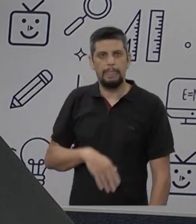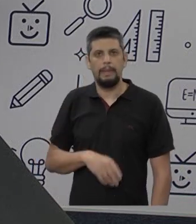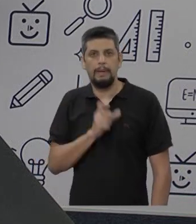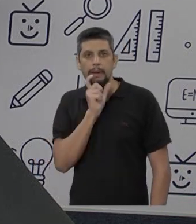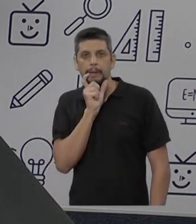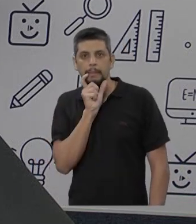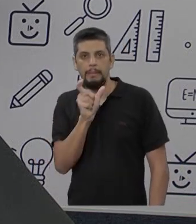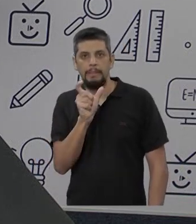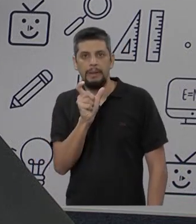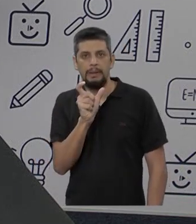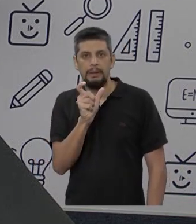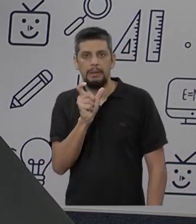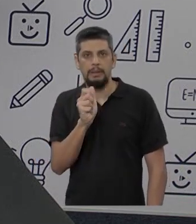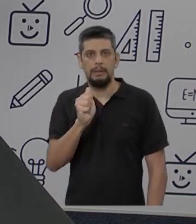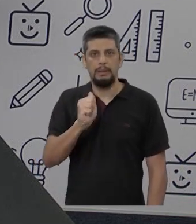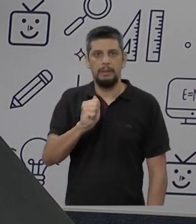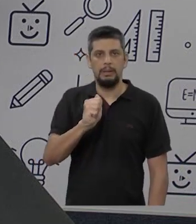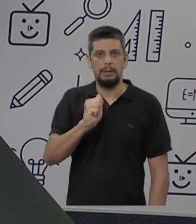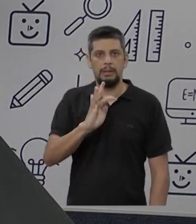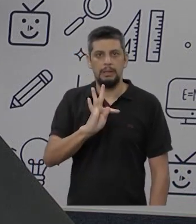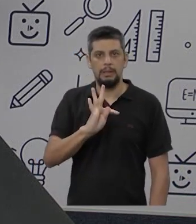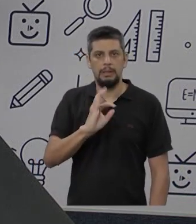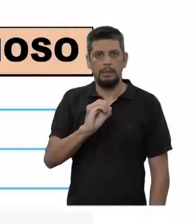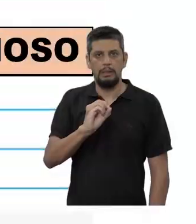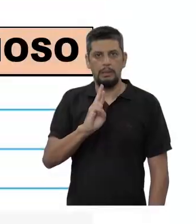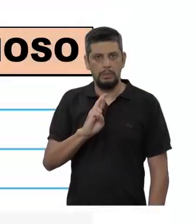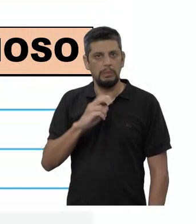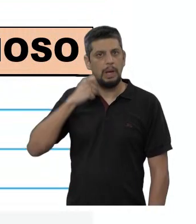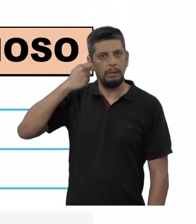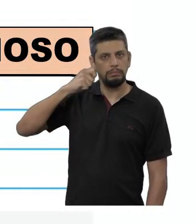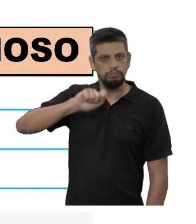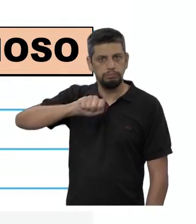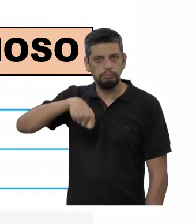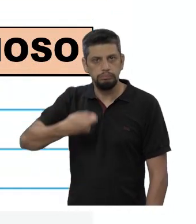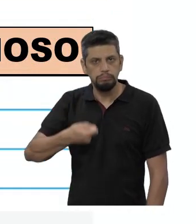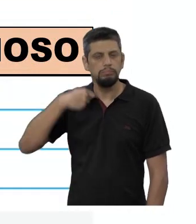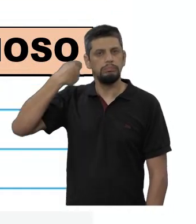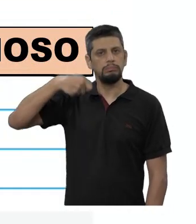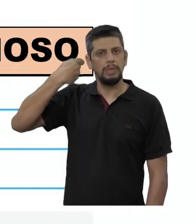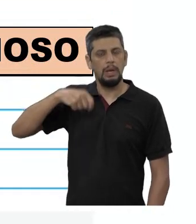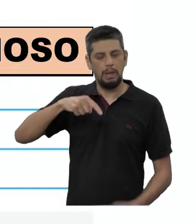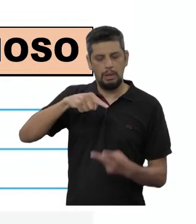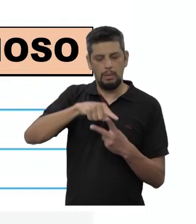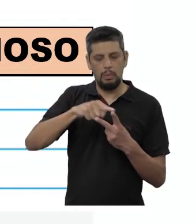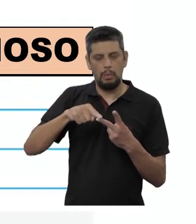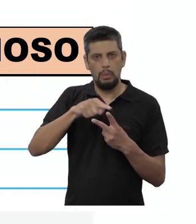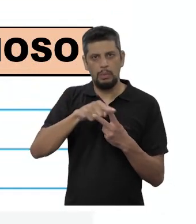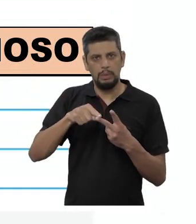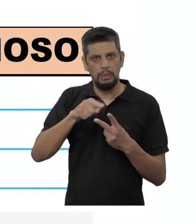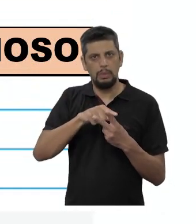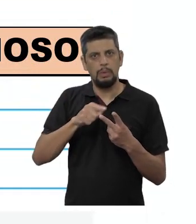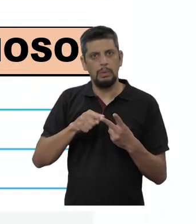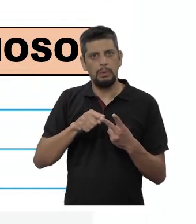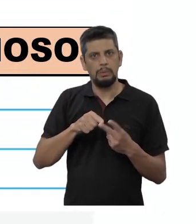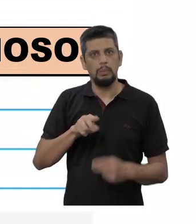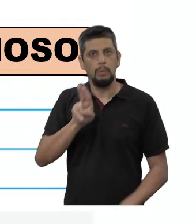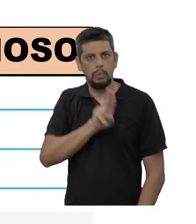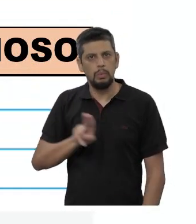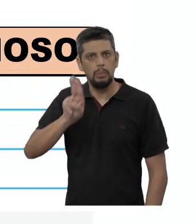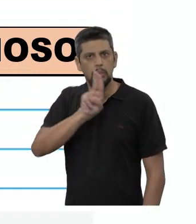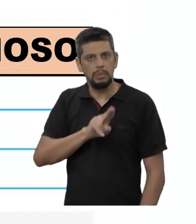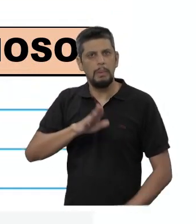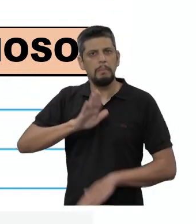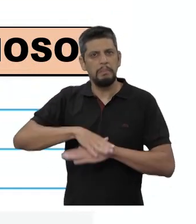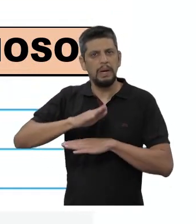É a palavra ator. Muito bem. As outras duas são palavras que usam